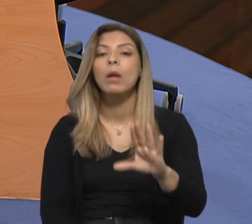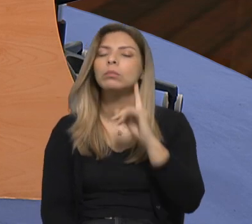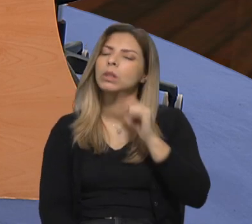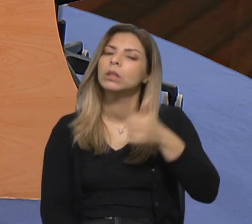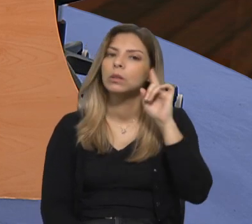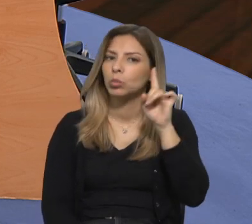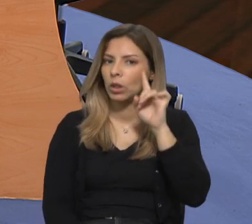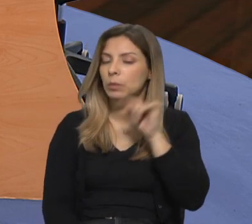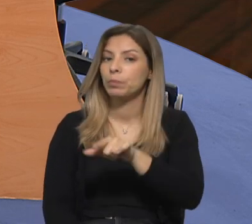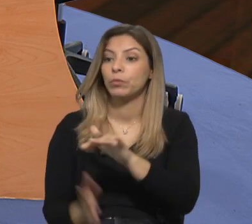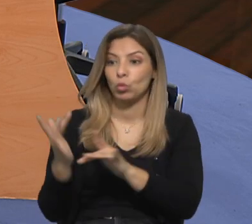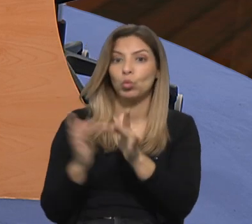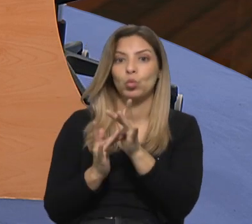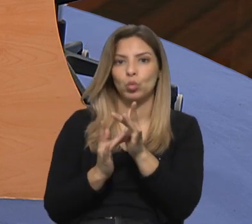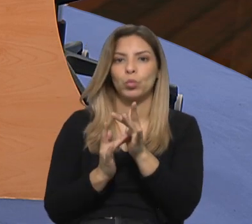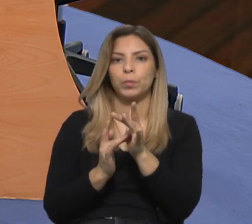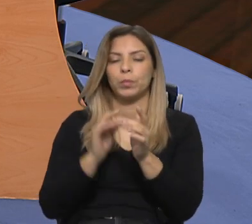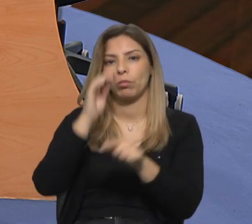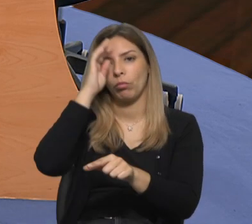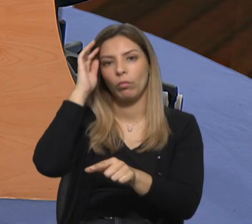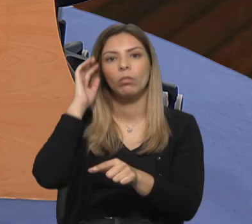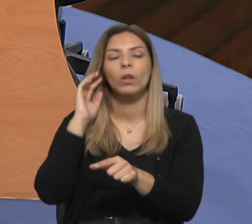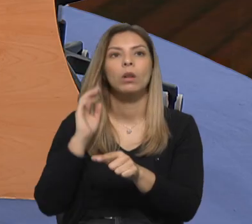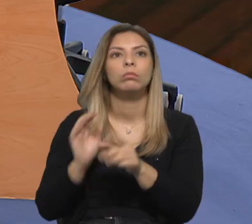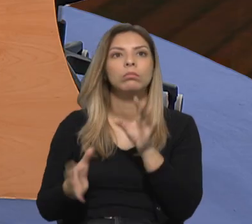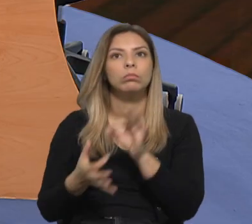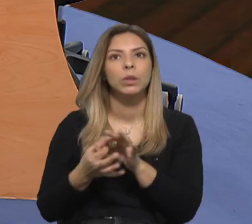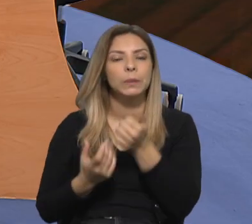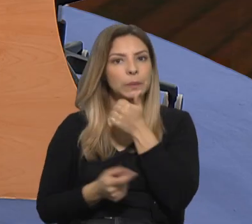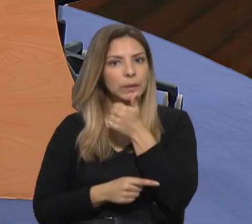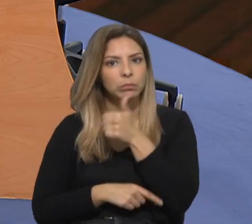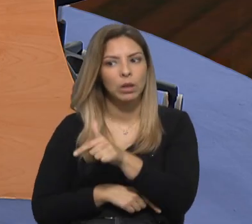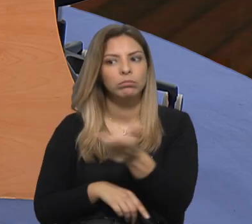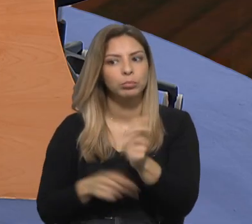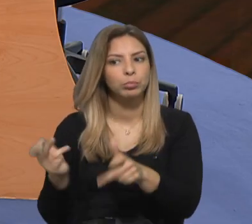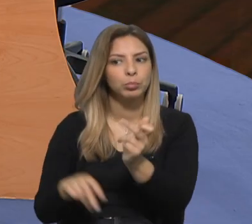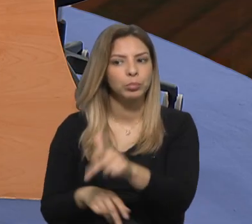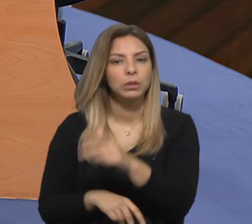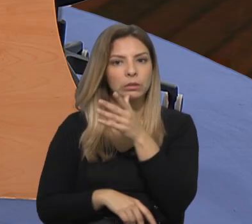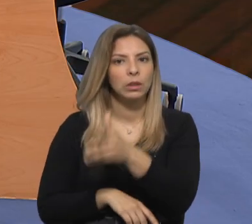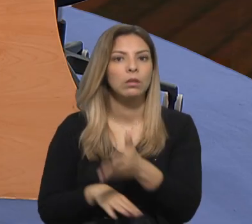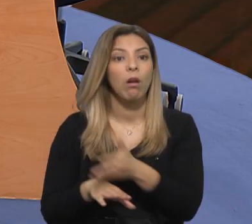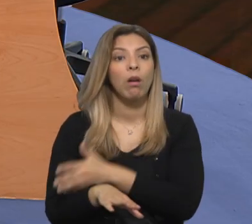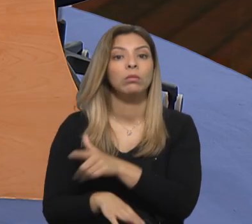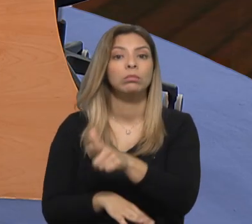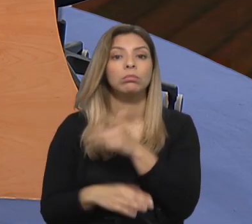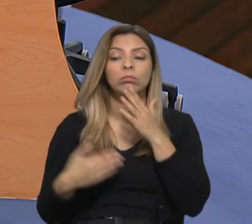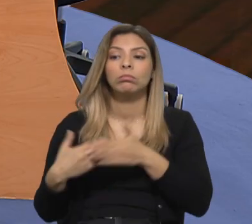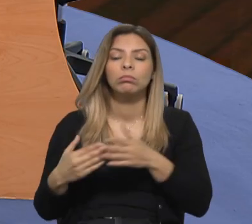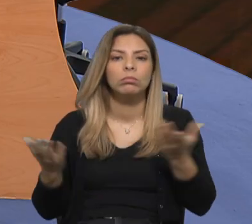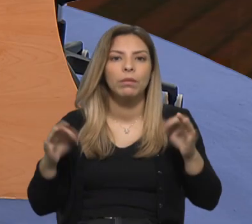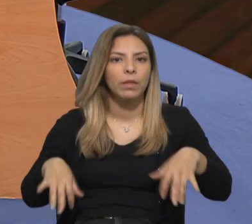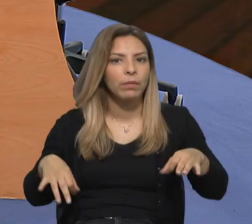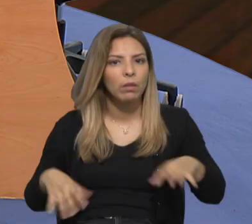importante. Jesus, ao aparecer no cenáculo com as portas fechadas, vem-nos dizer de que as portas acabaram os muros, tal e qual como o